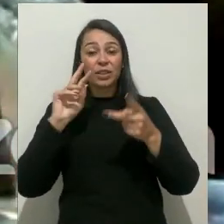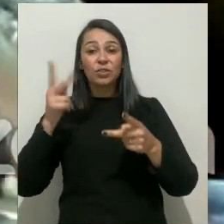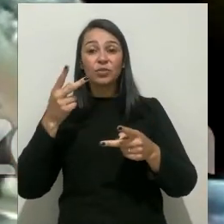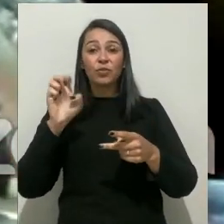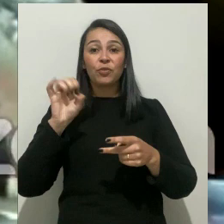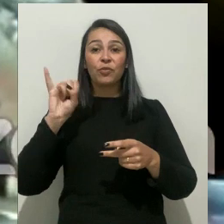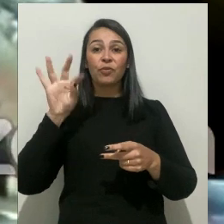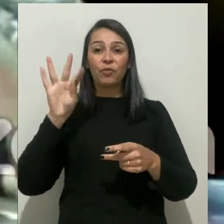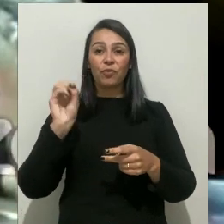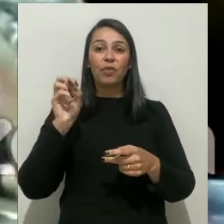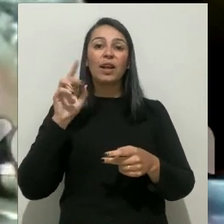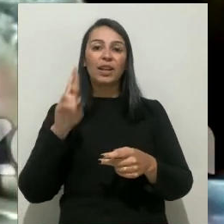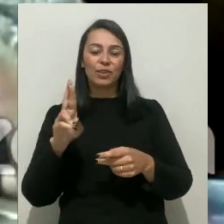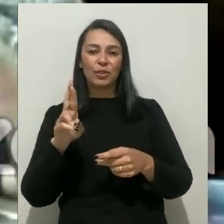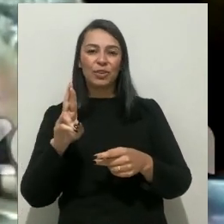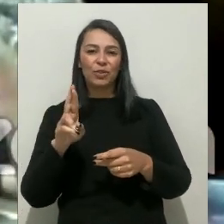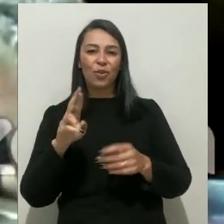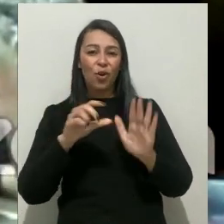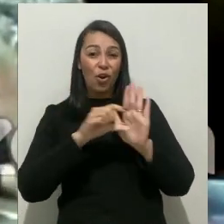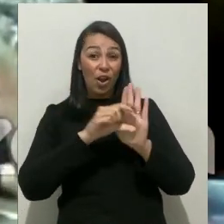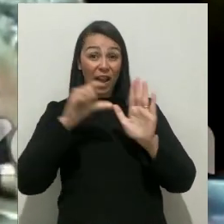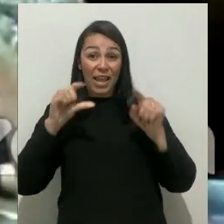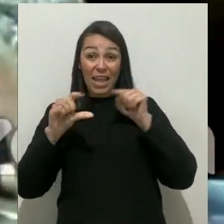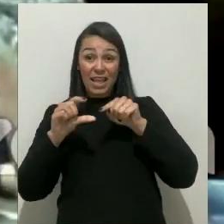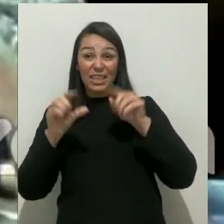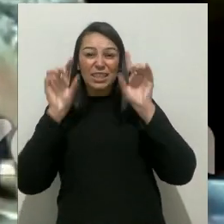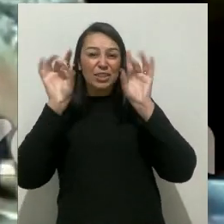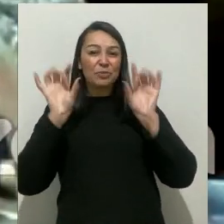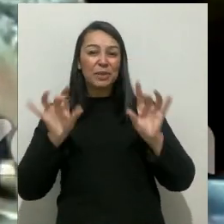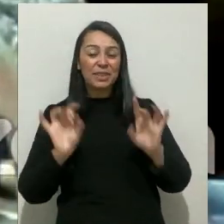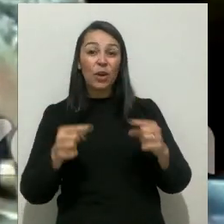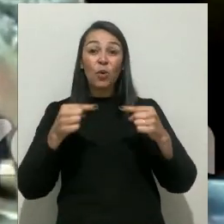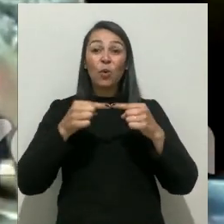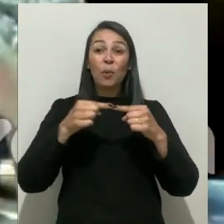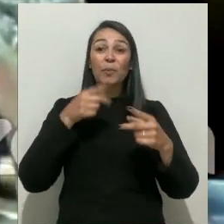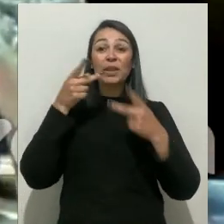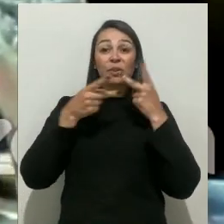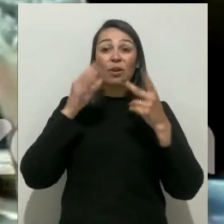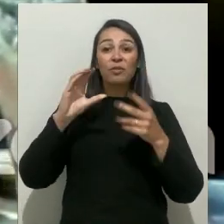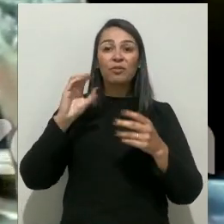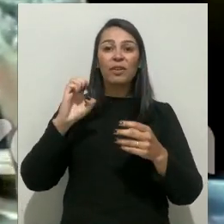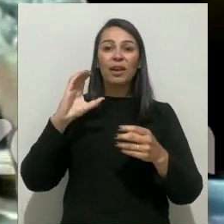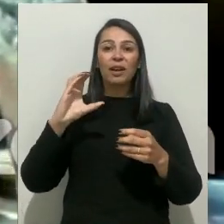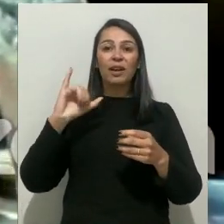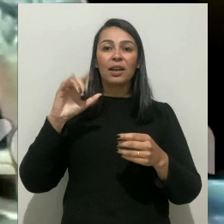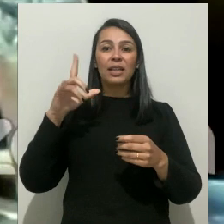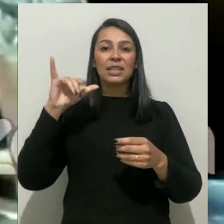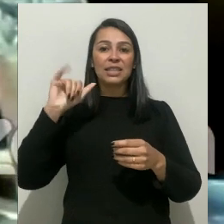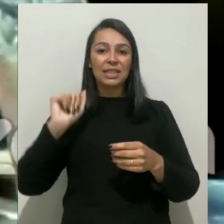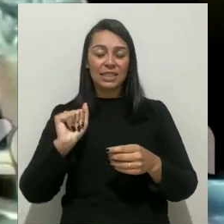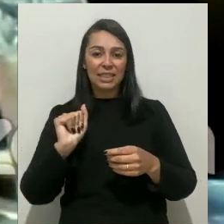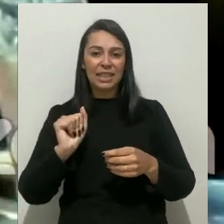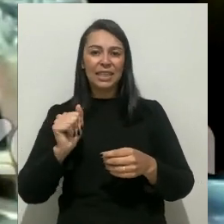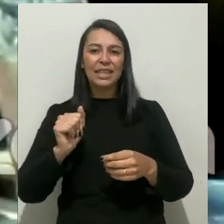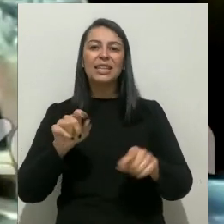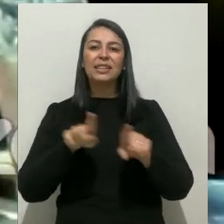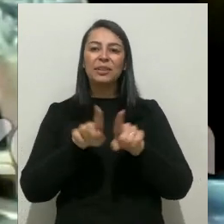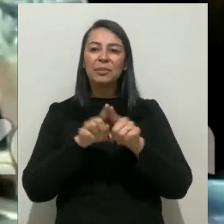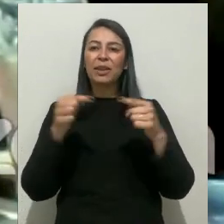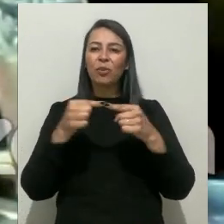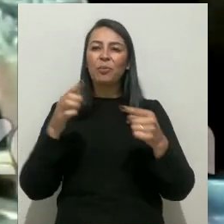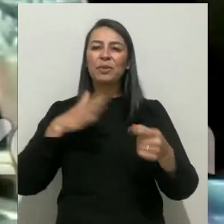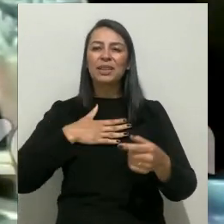Heitor. Essa em especial tem a ver um pouco até com a fala da Cecília, eu acho que tem a ver com a minha perseverança,